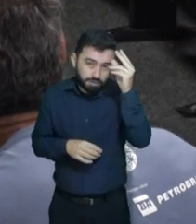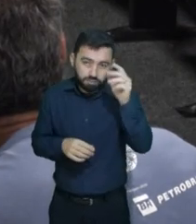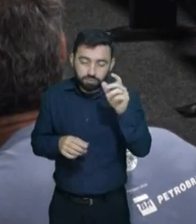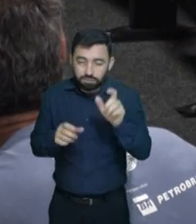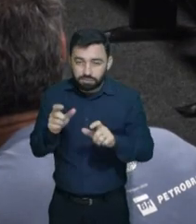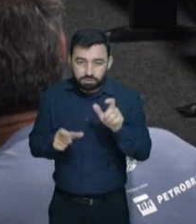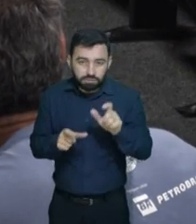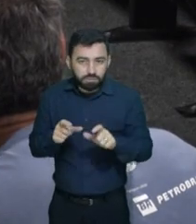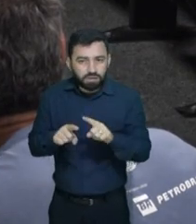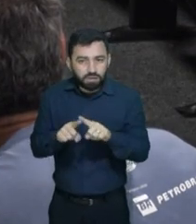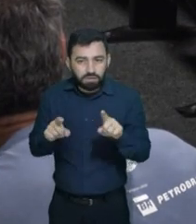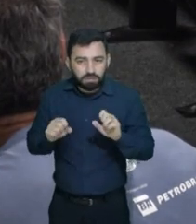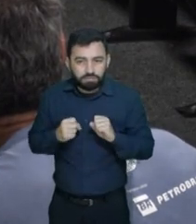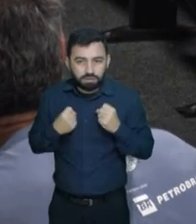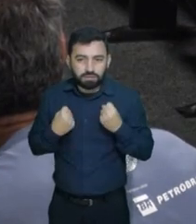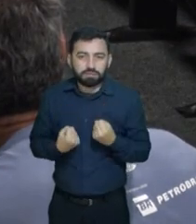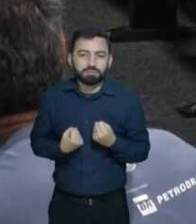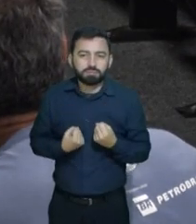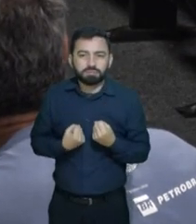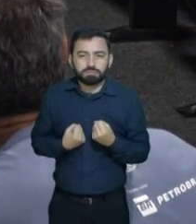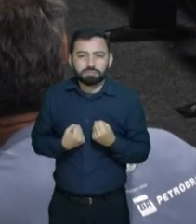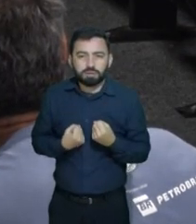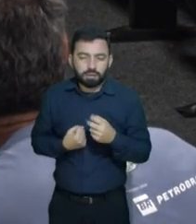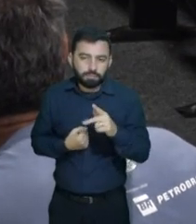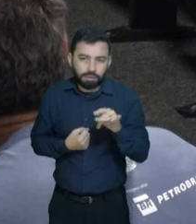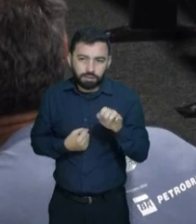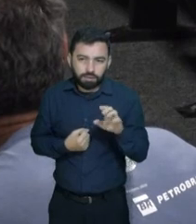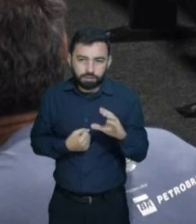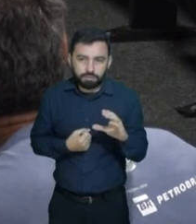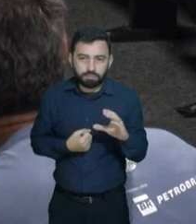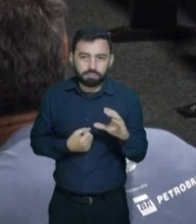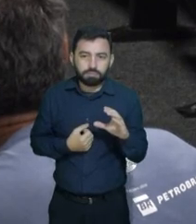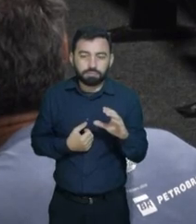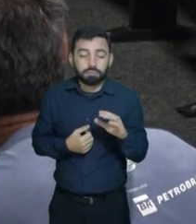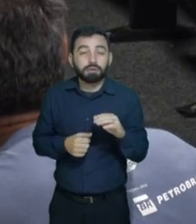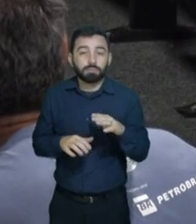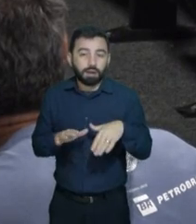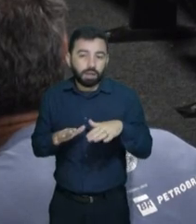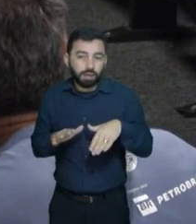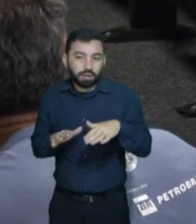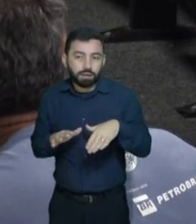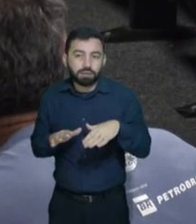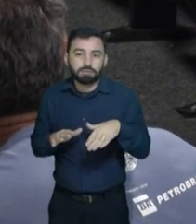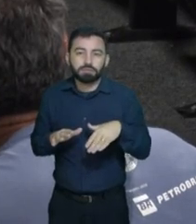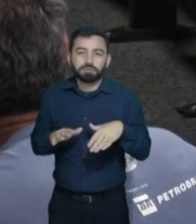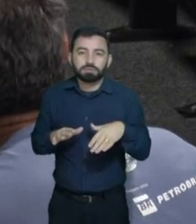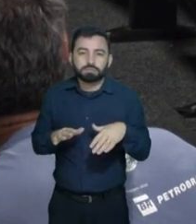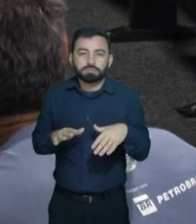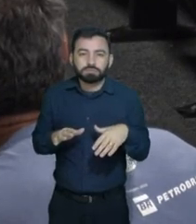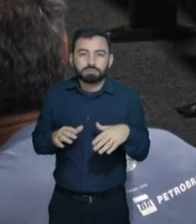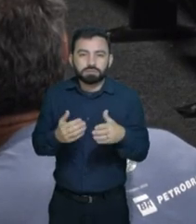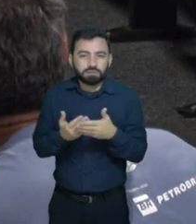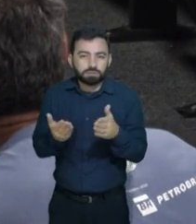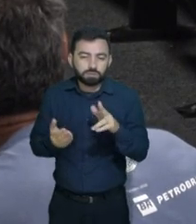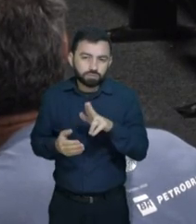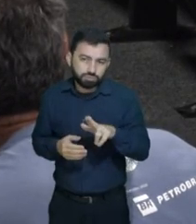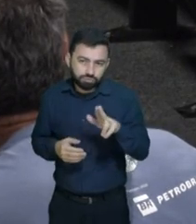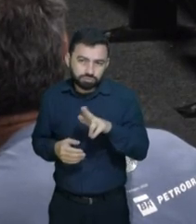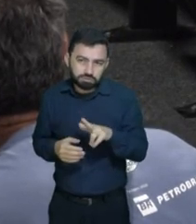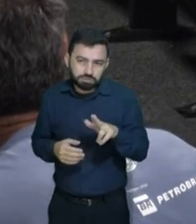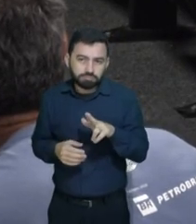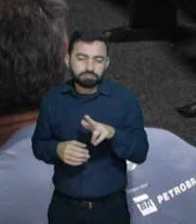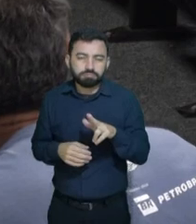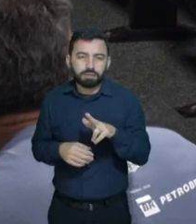por exemplo, defende, a PEC das praias, da privatização das praias, que fica usando alguma